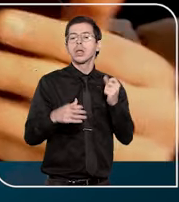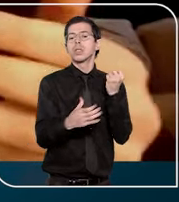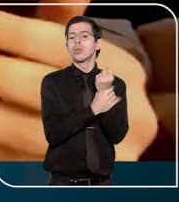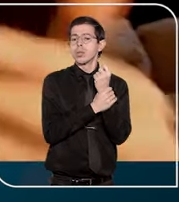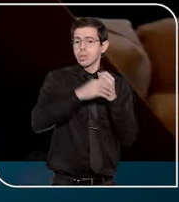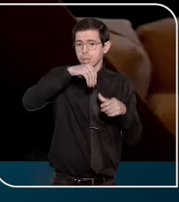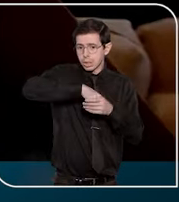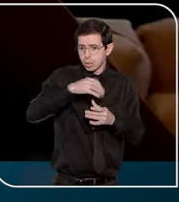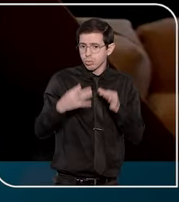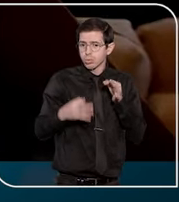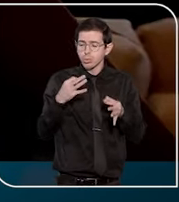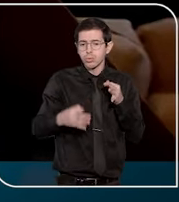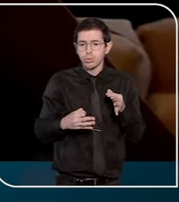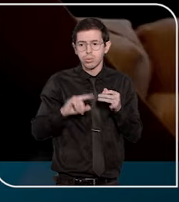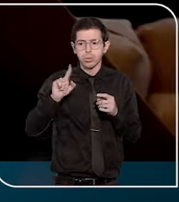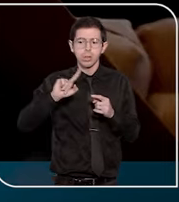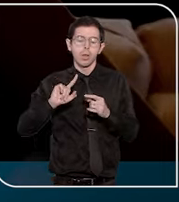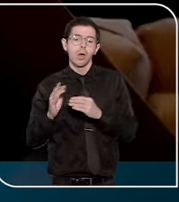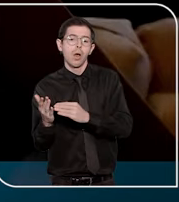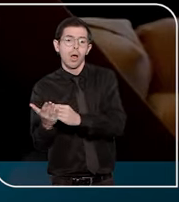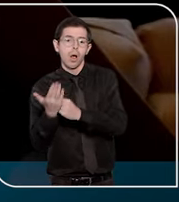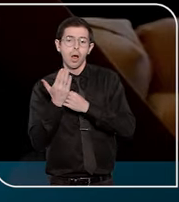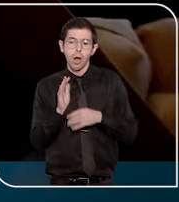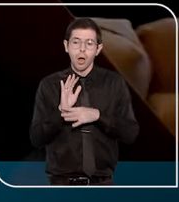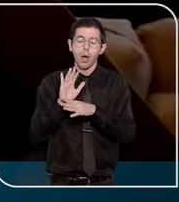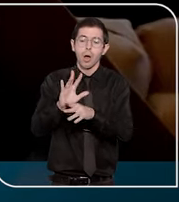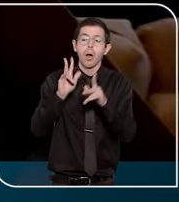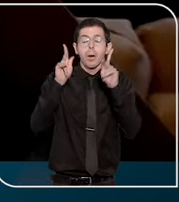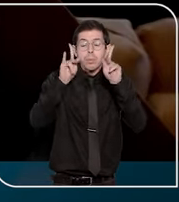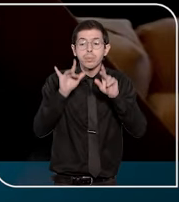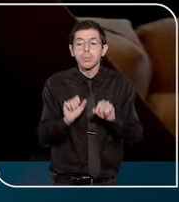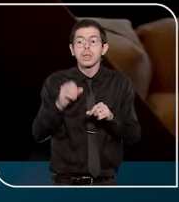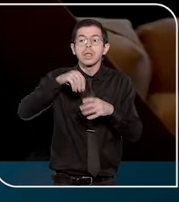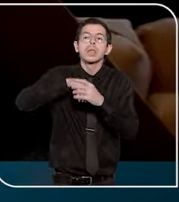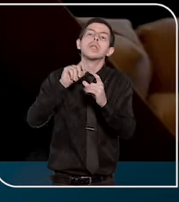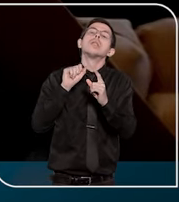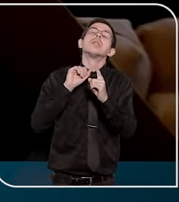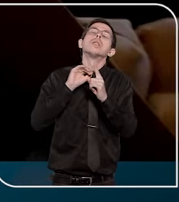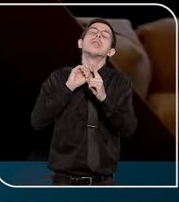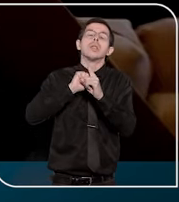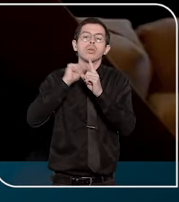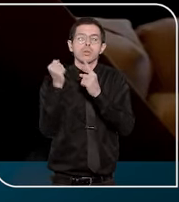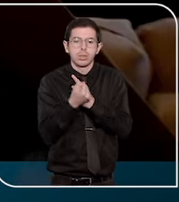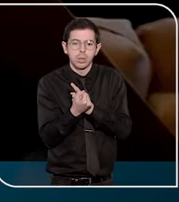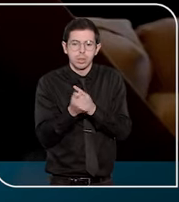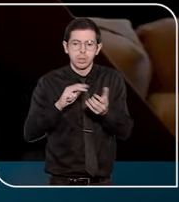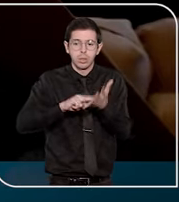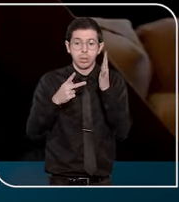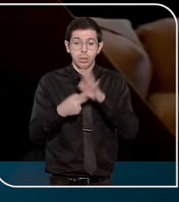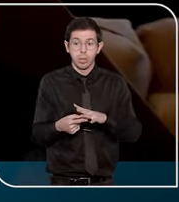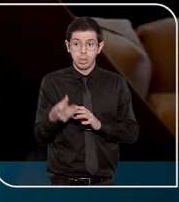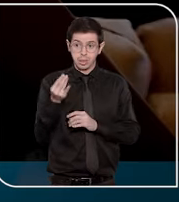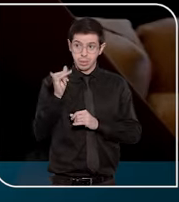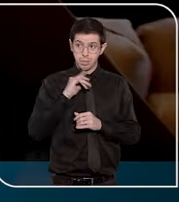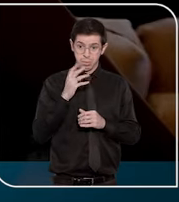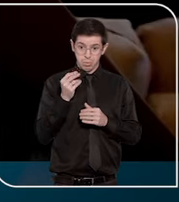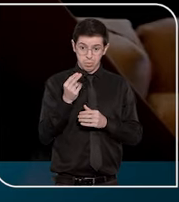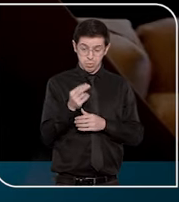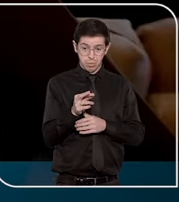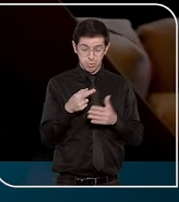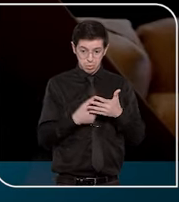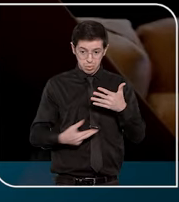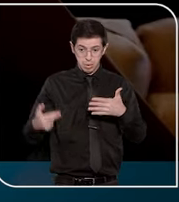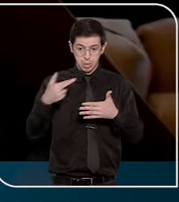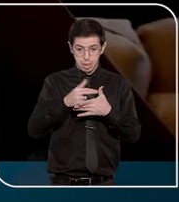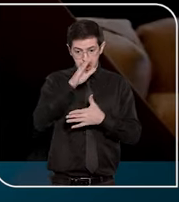e não oferecem pacificação social à nossa sociedade. Significa, se muitos recursos têm o segmento negado, que o sistema